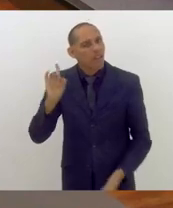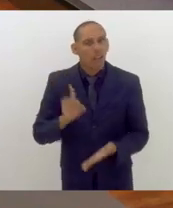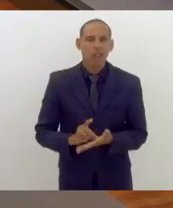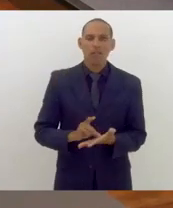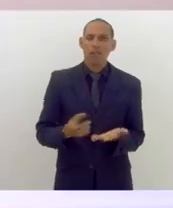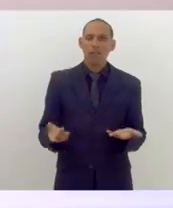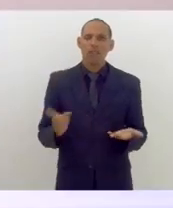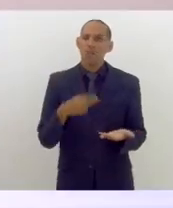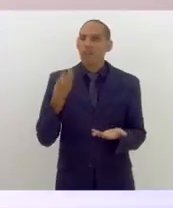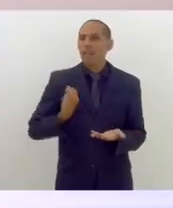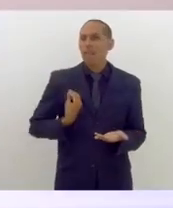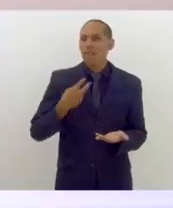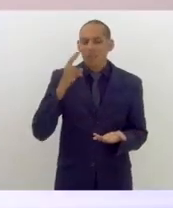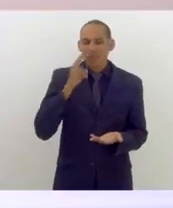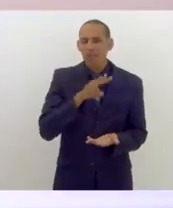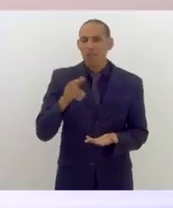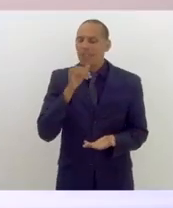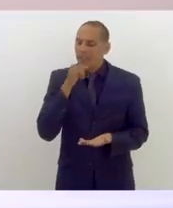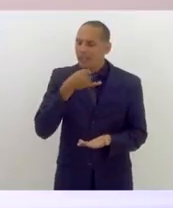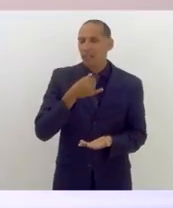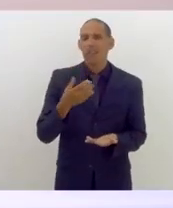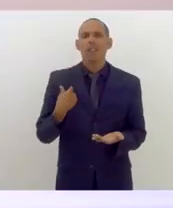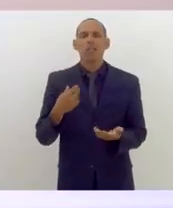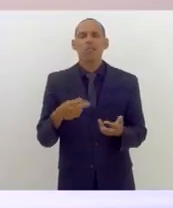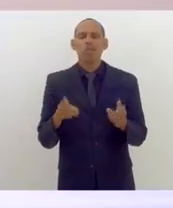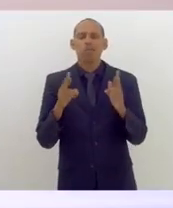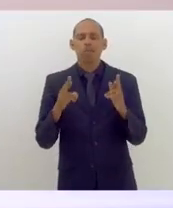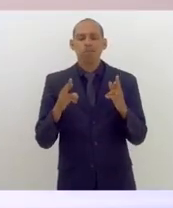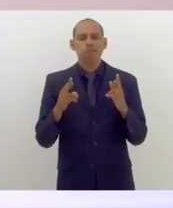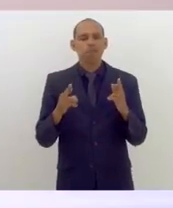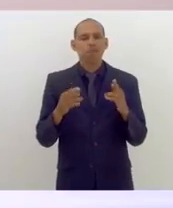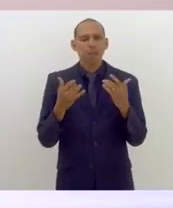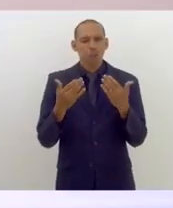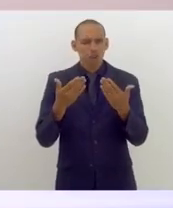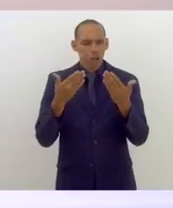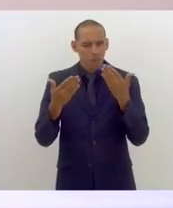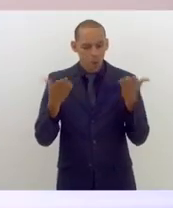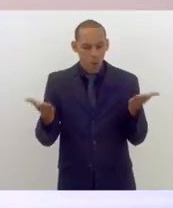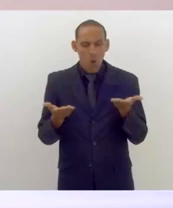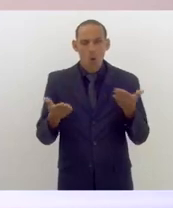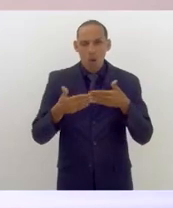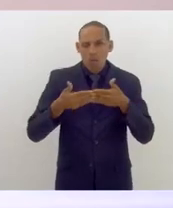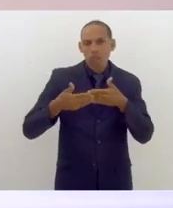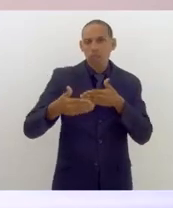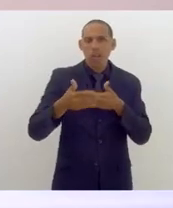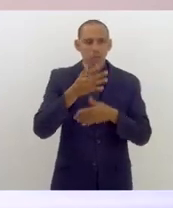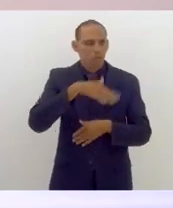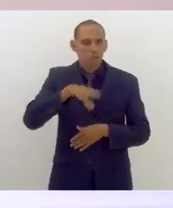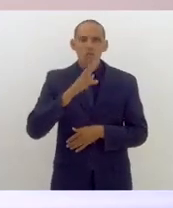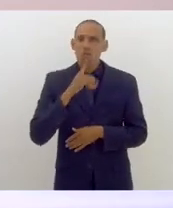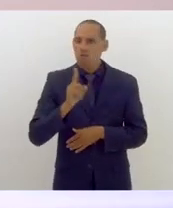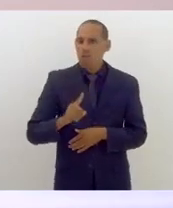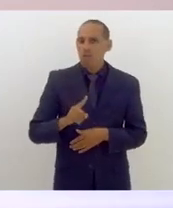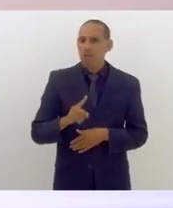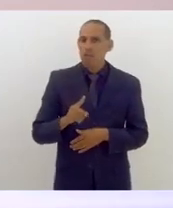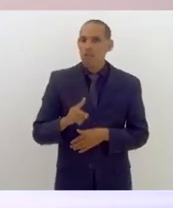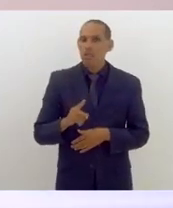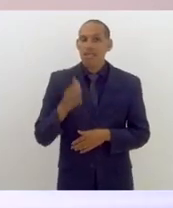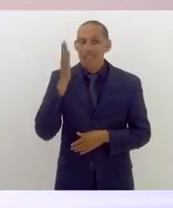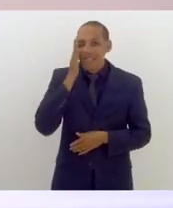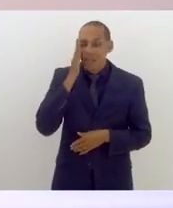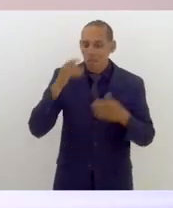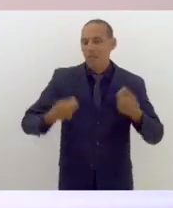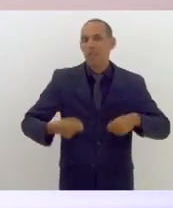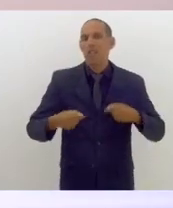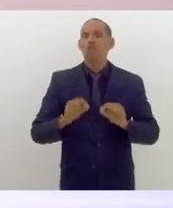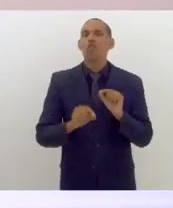triste que nós estamos vivenciando então espero que a partir dessa audiência pública de hoje aqueles que não tinham conhecimento tome conhecimento que a comissão